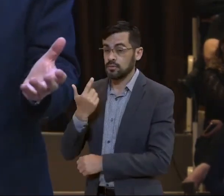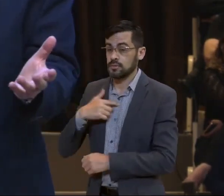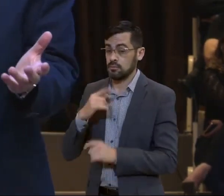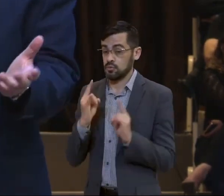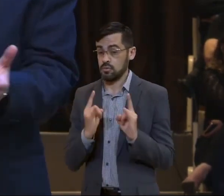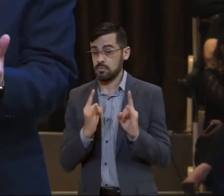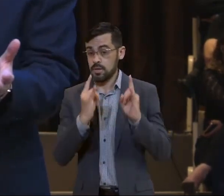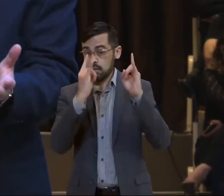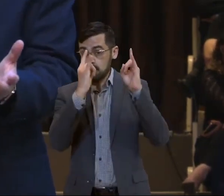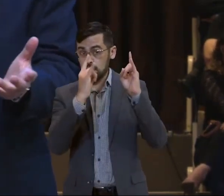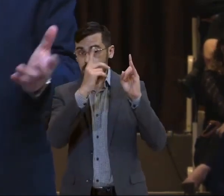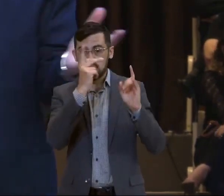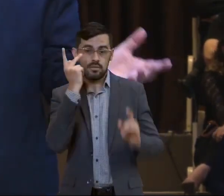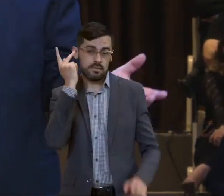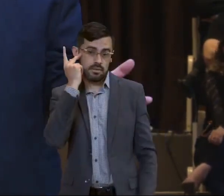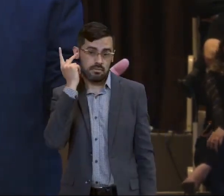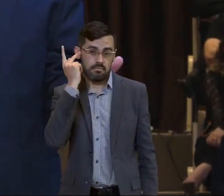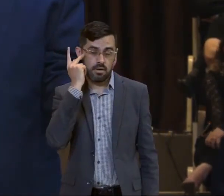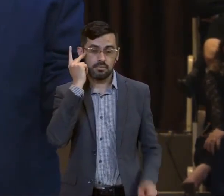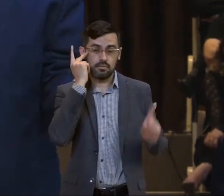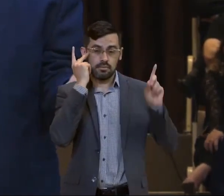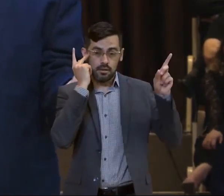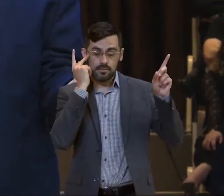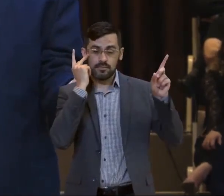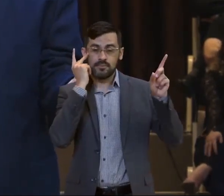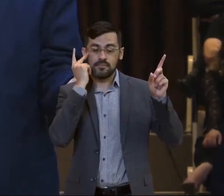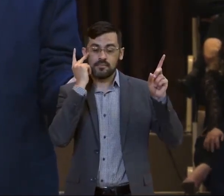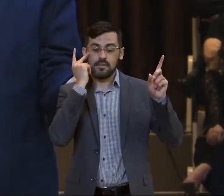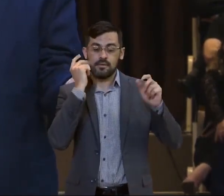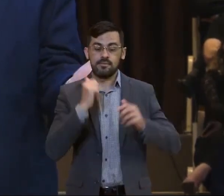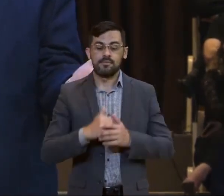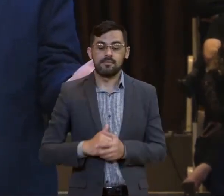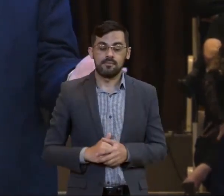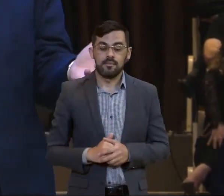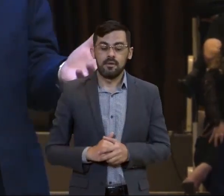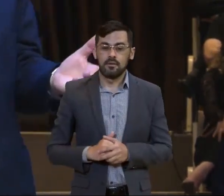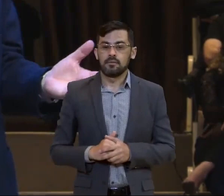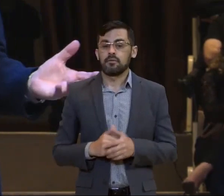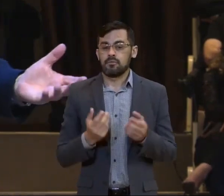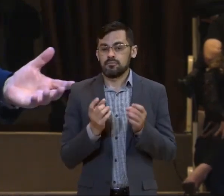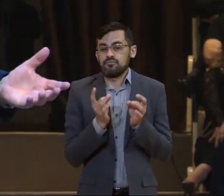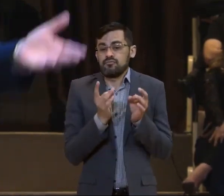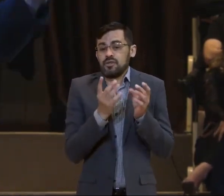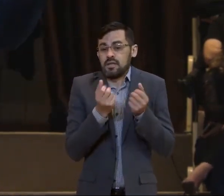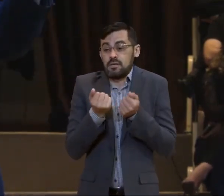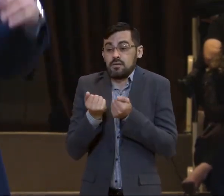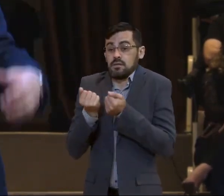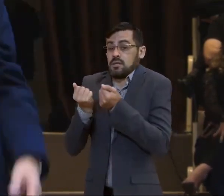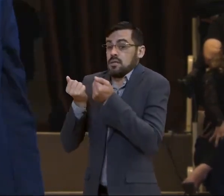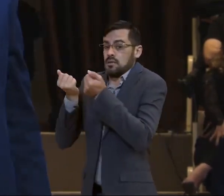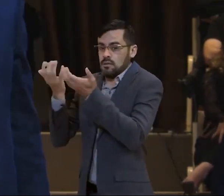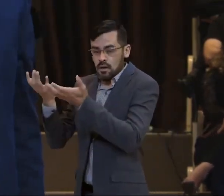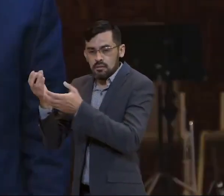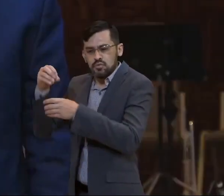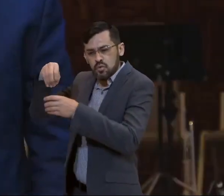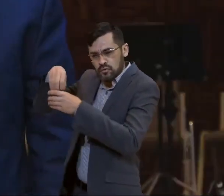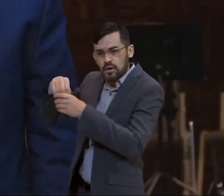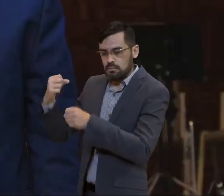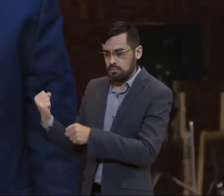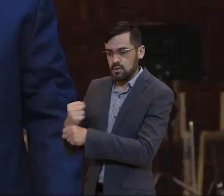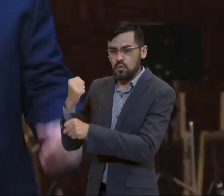em São Paulo, a nossa família tem um apartamento em São Paulo, vamos doar para a construção desse